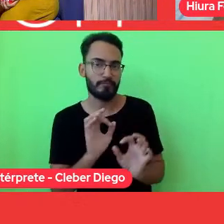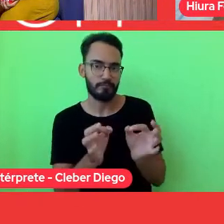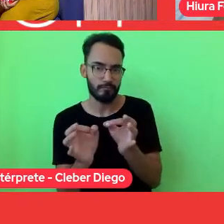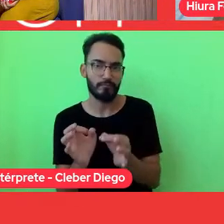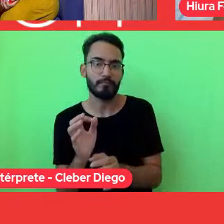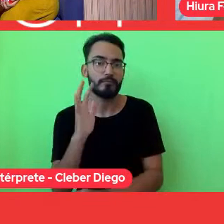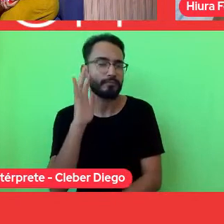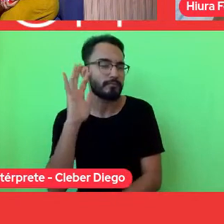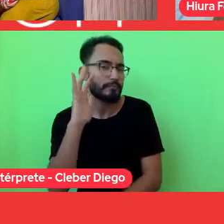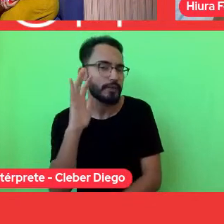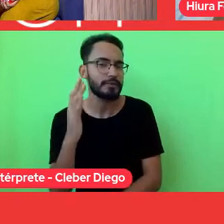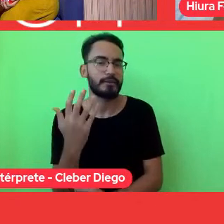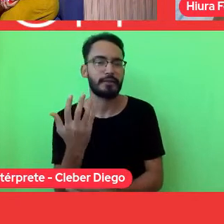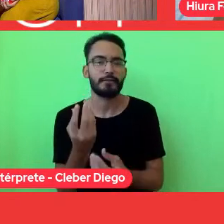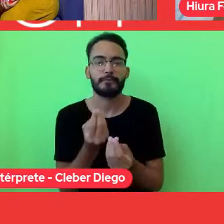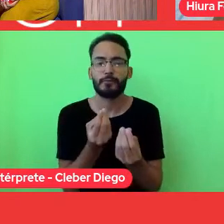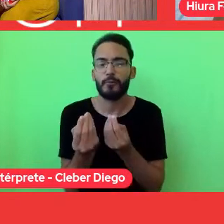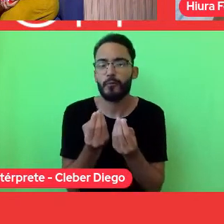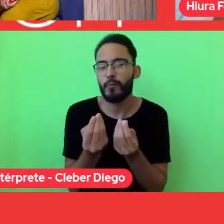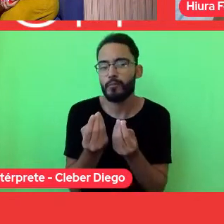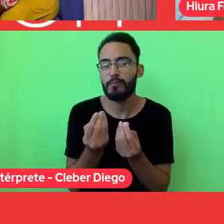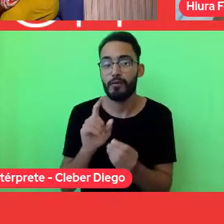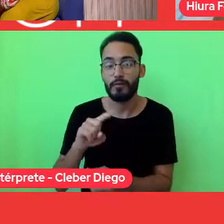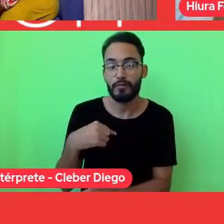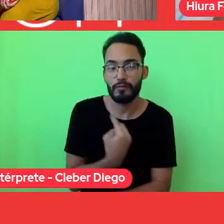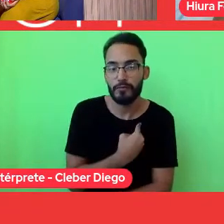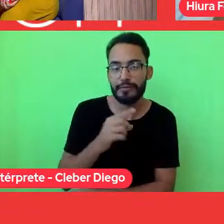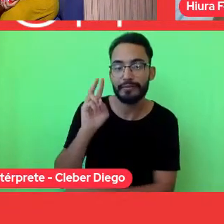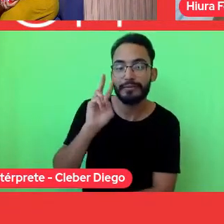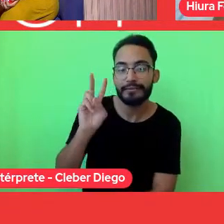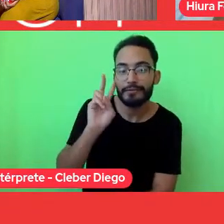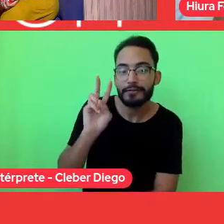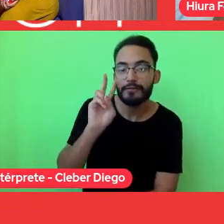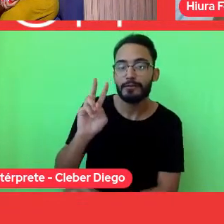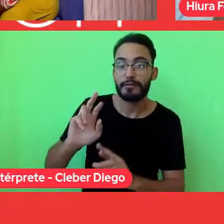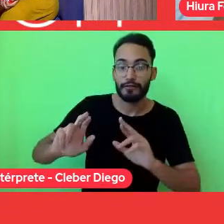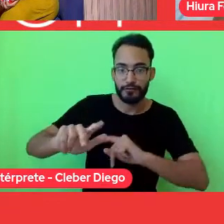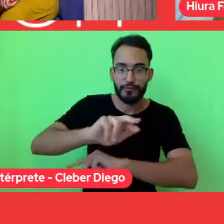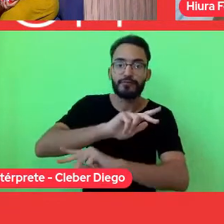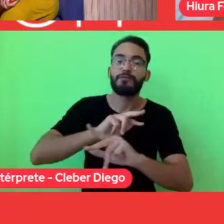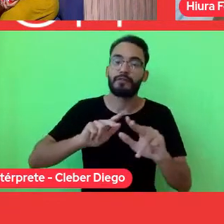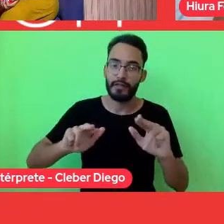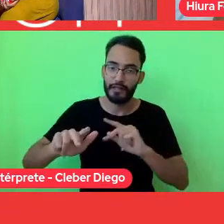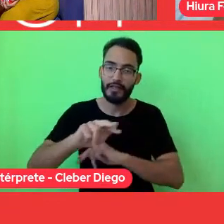no quanto que nossas histórias, né, diferentes aqui,